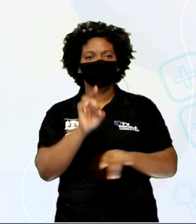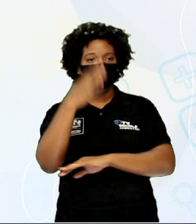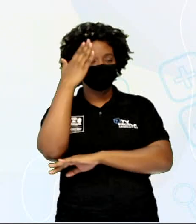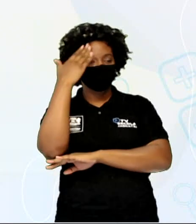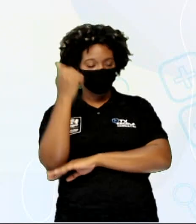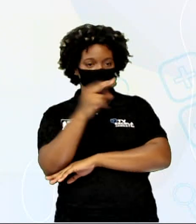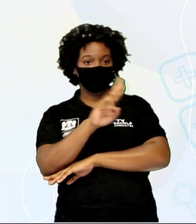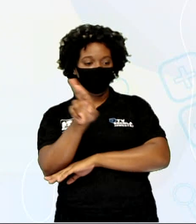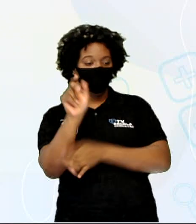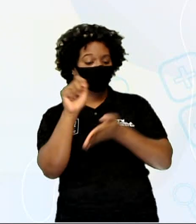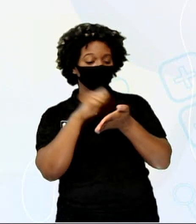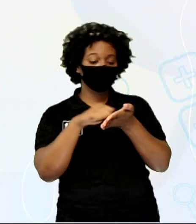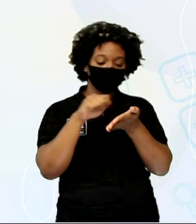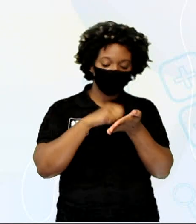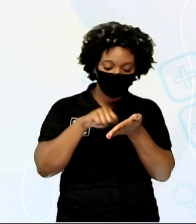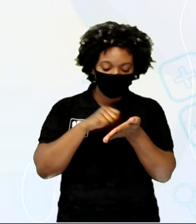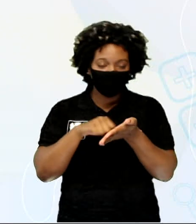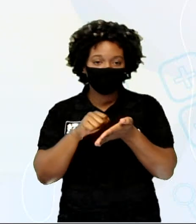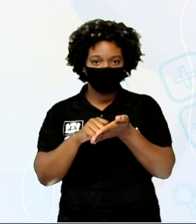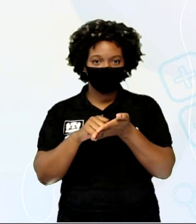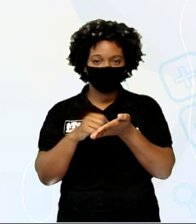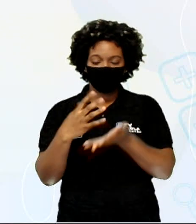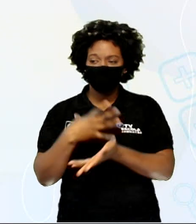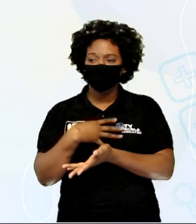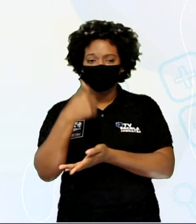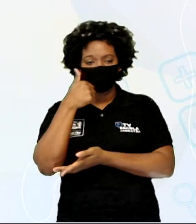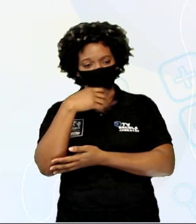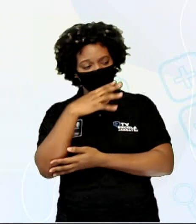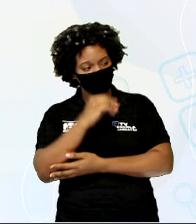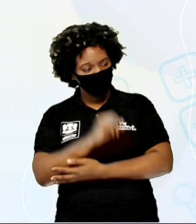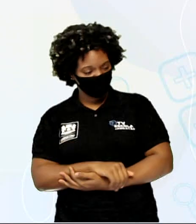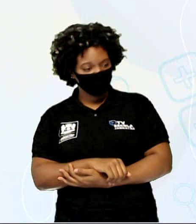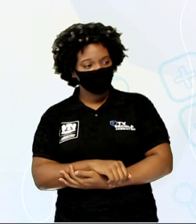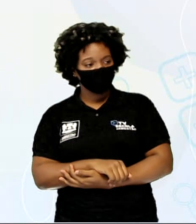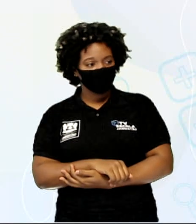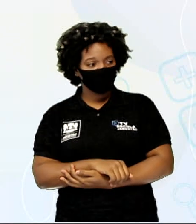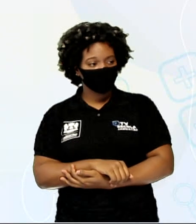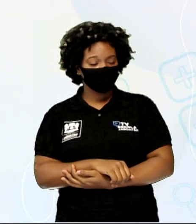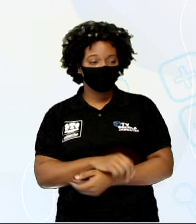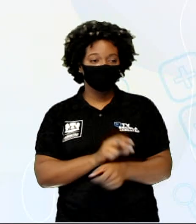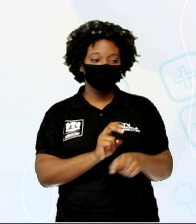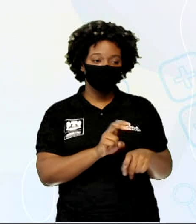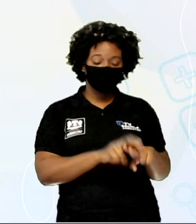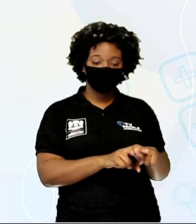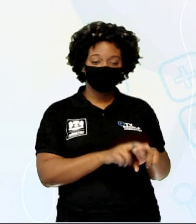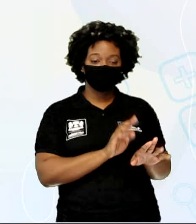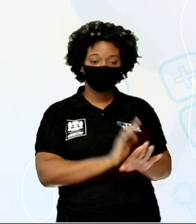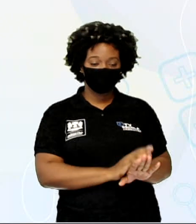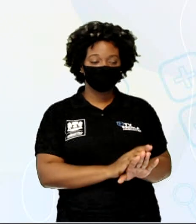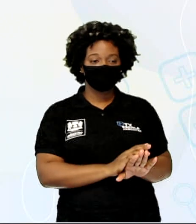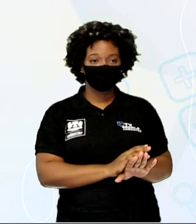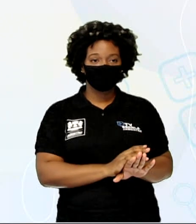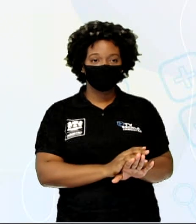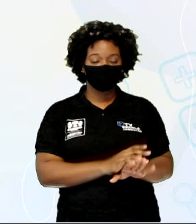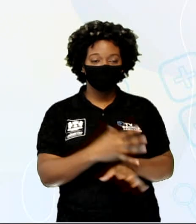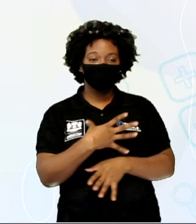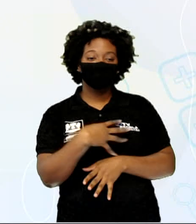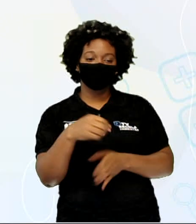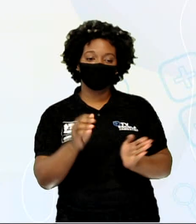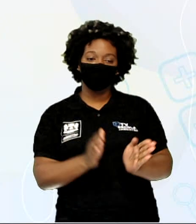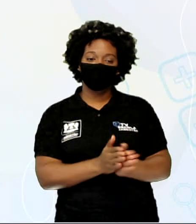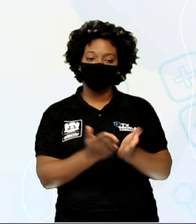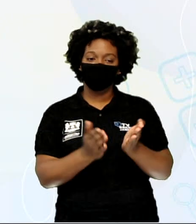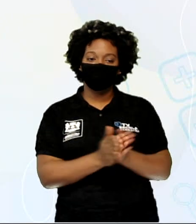nome assinar. Meu pai, coitadinho, vivia sem cobre, e o filho do pobre não